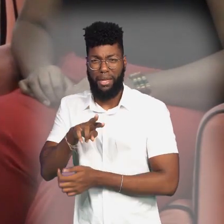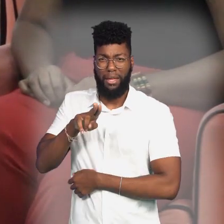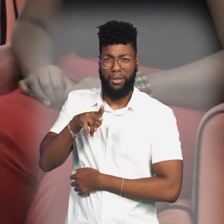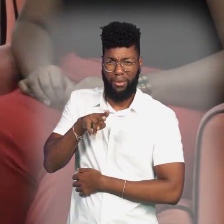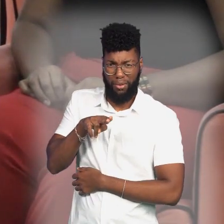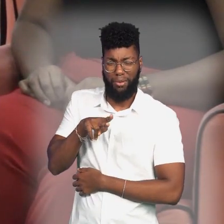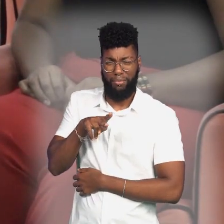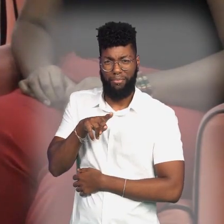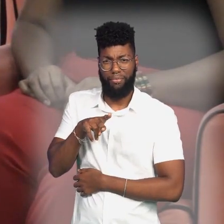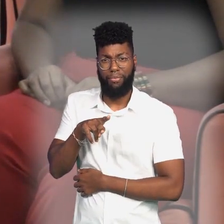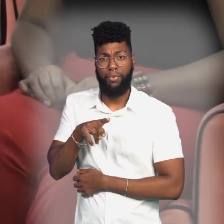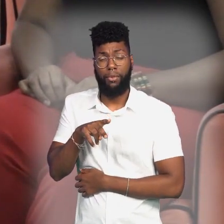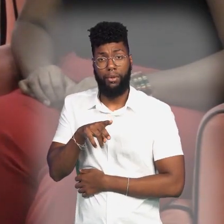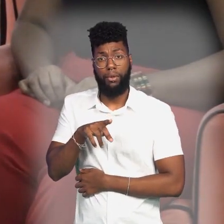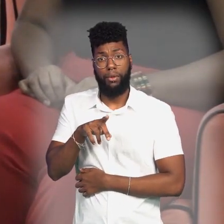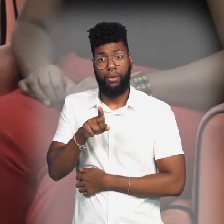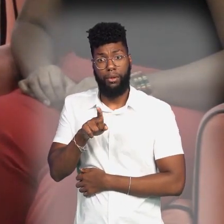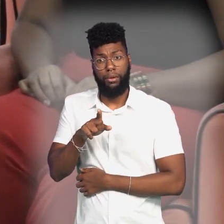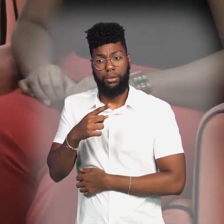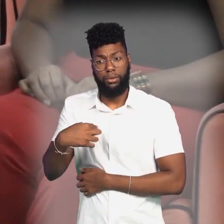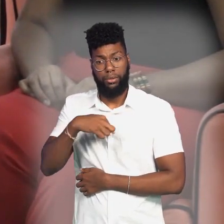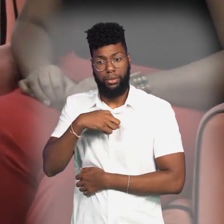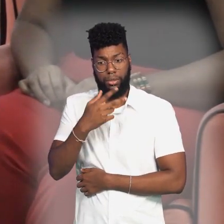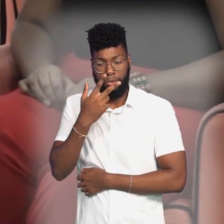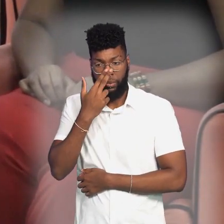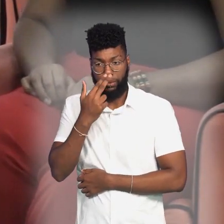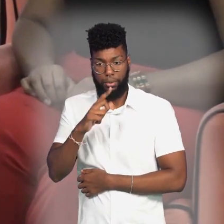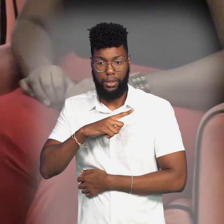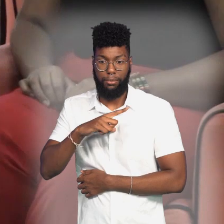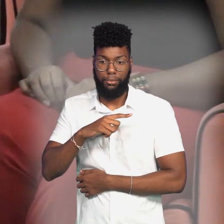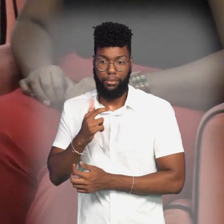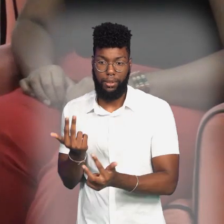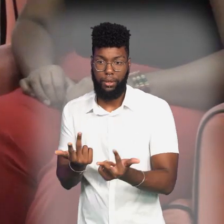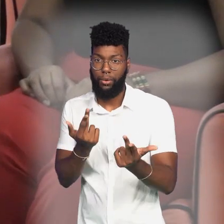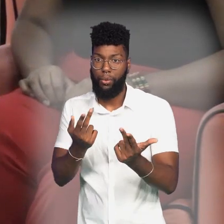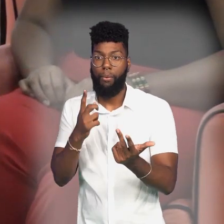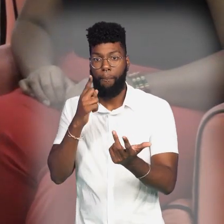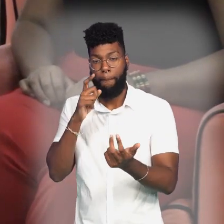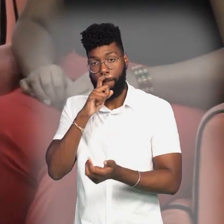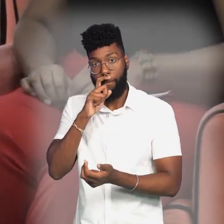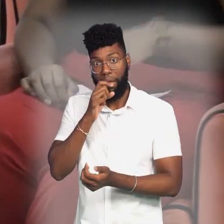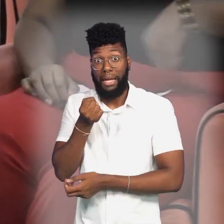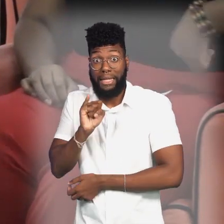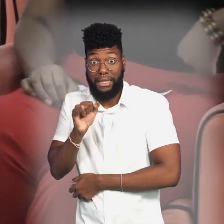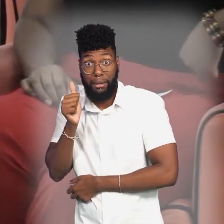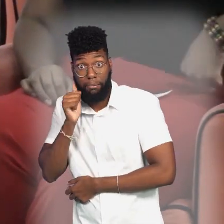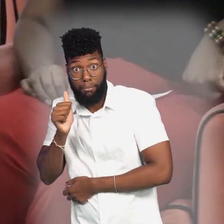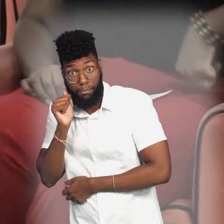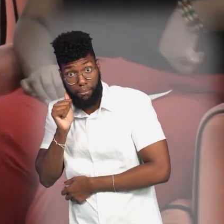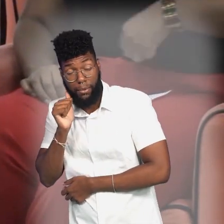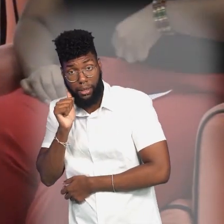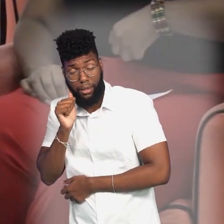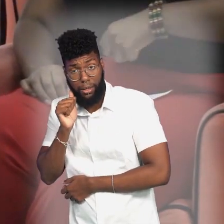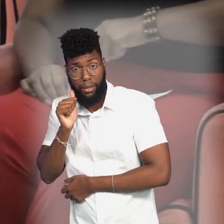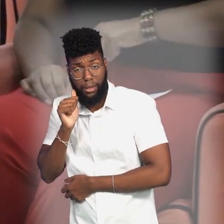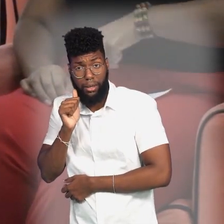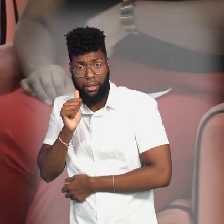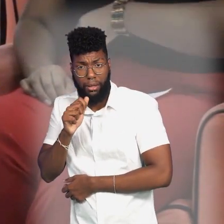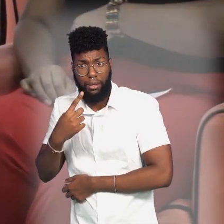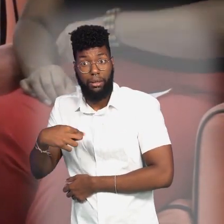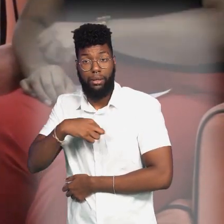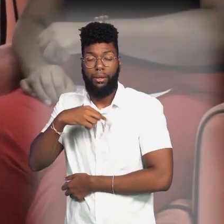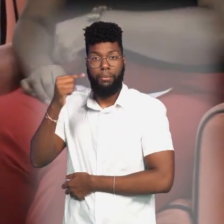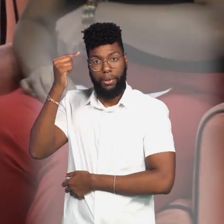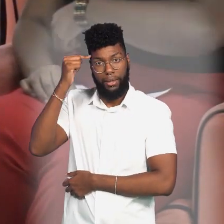o irmão que somos em comum pai. Se é menina, a gente pensa na